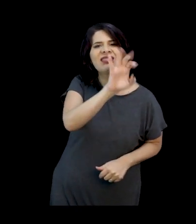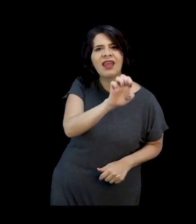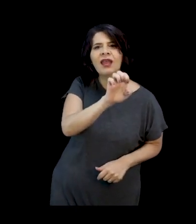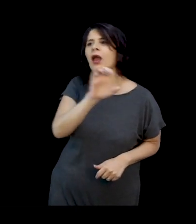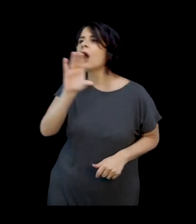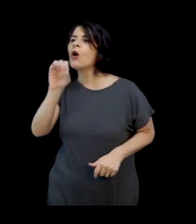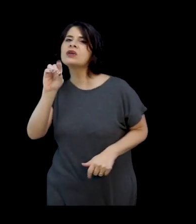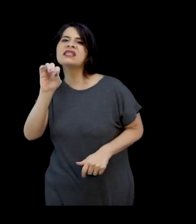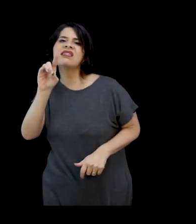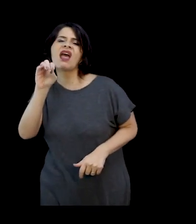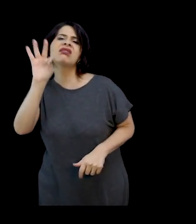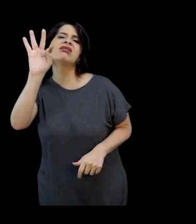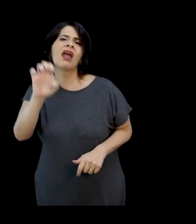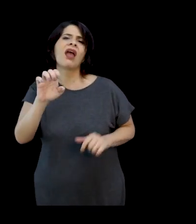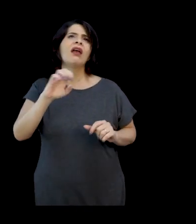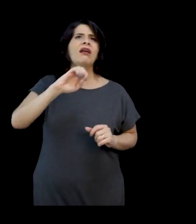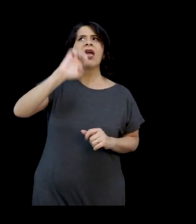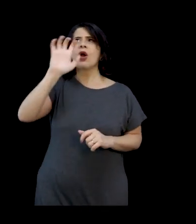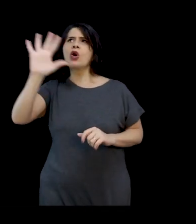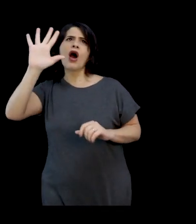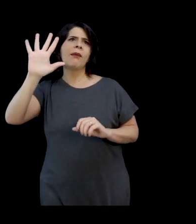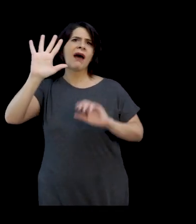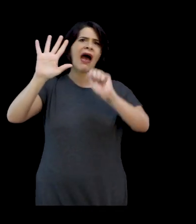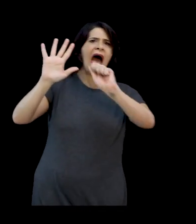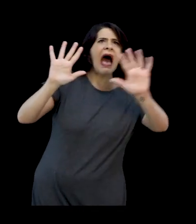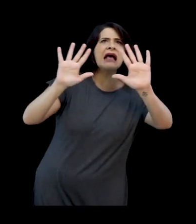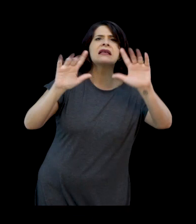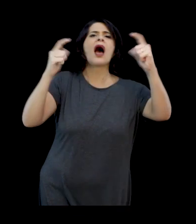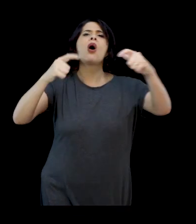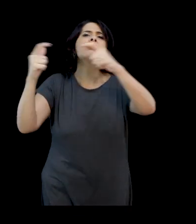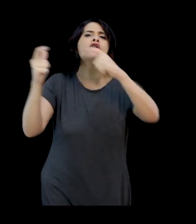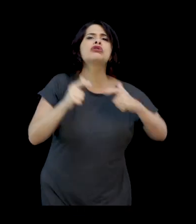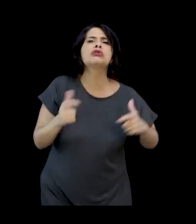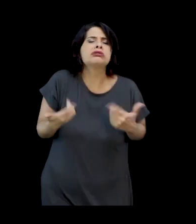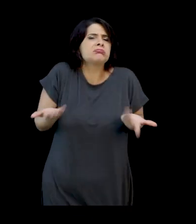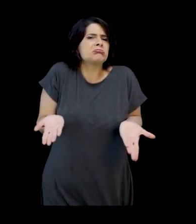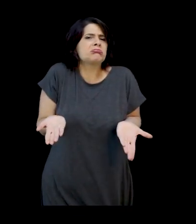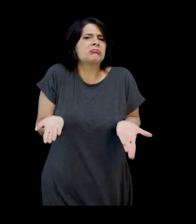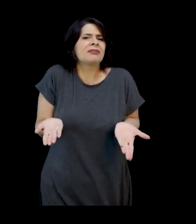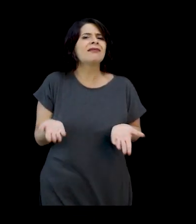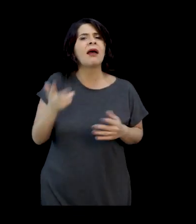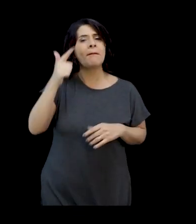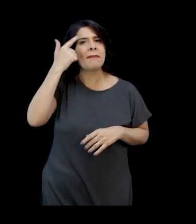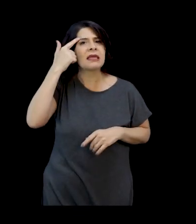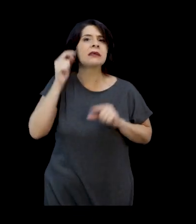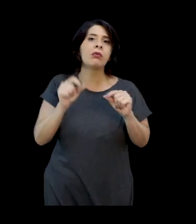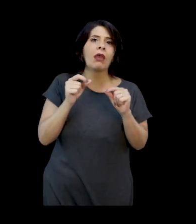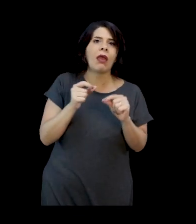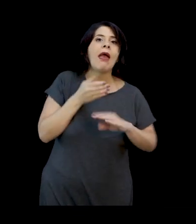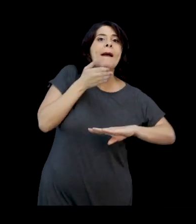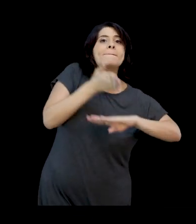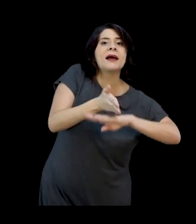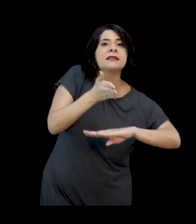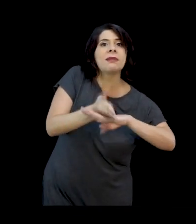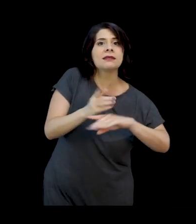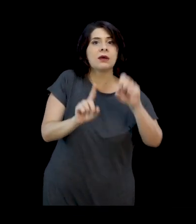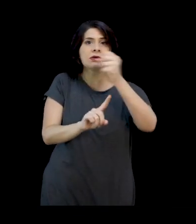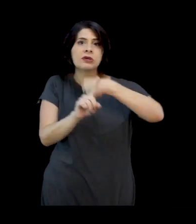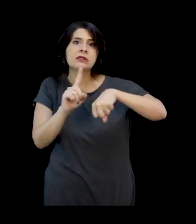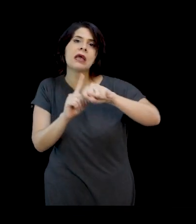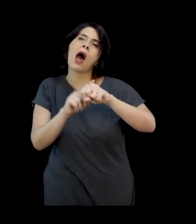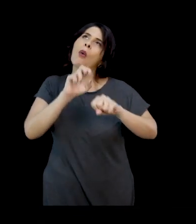a participação social de grupos sociais ou de temáticas determinadas dentro de uma